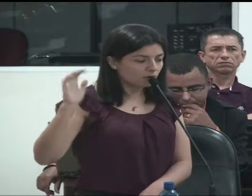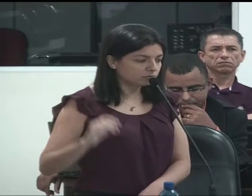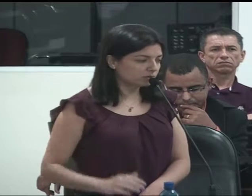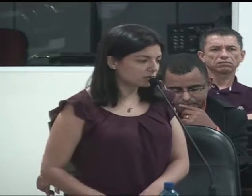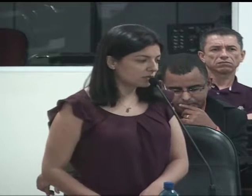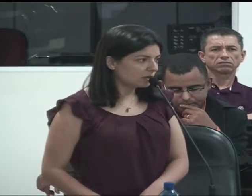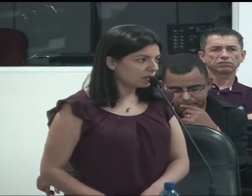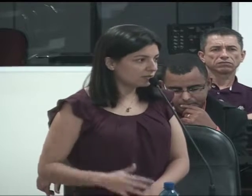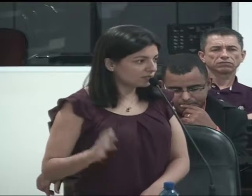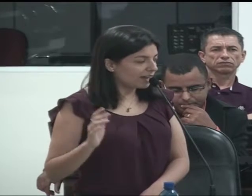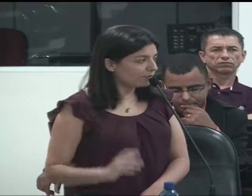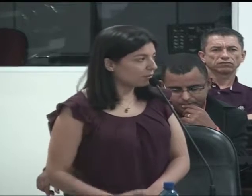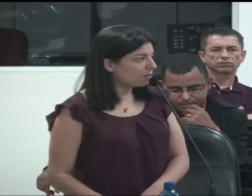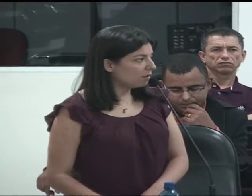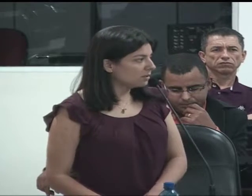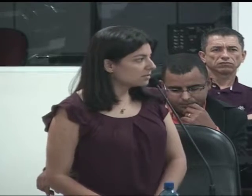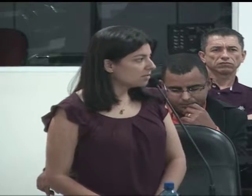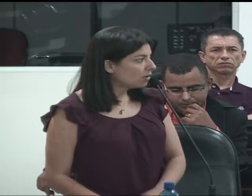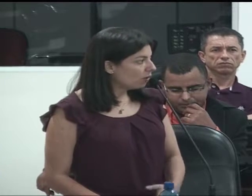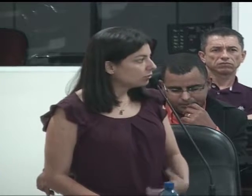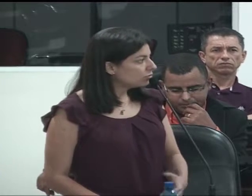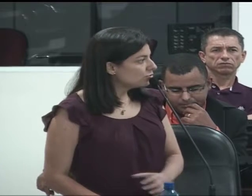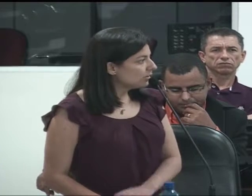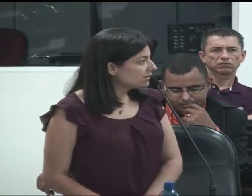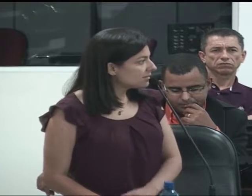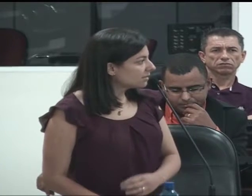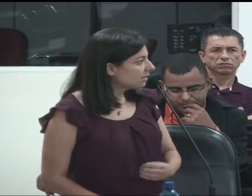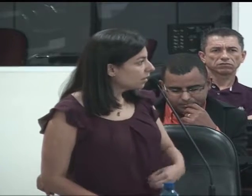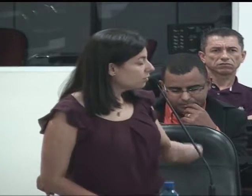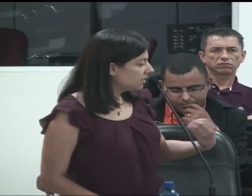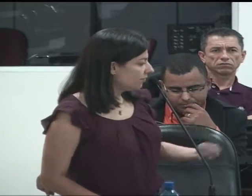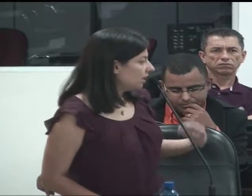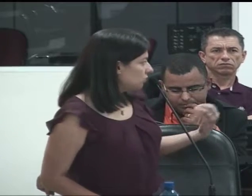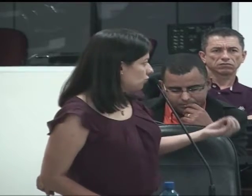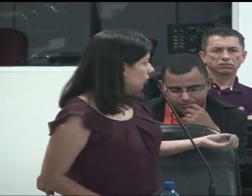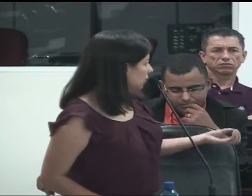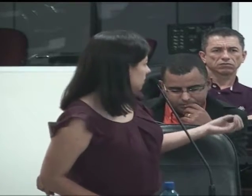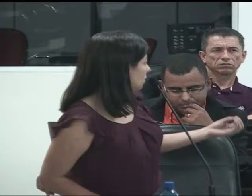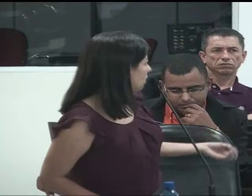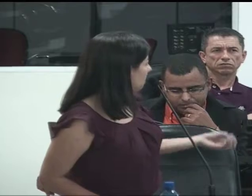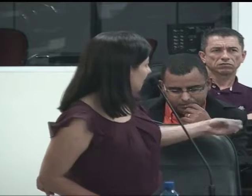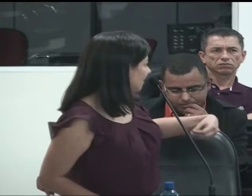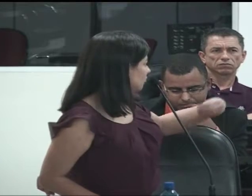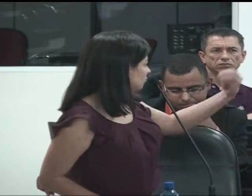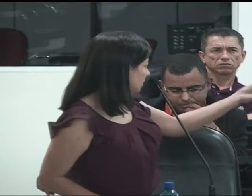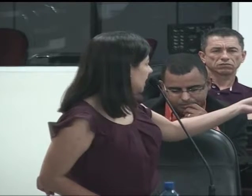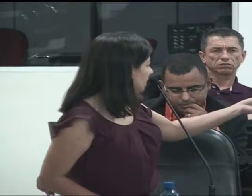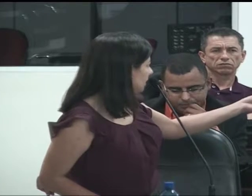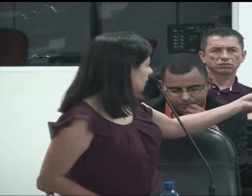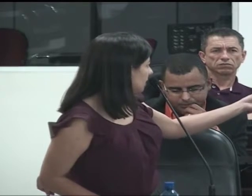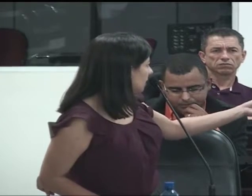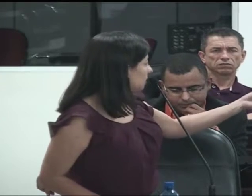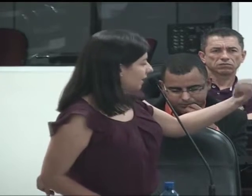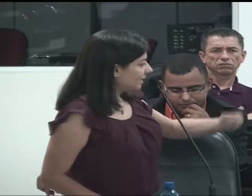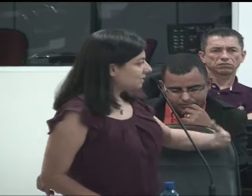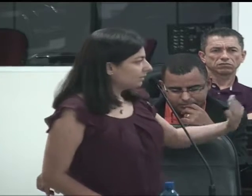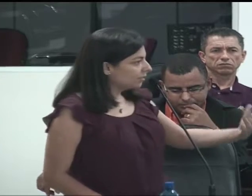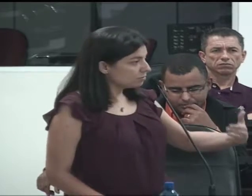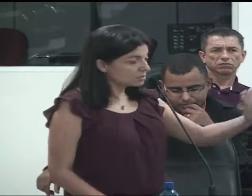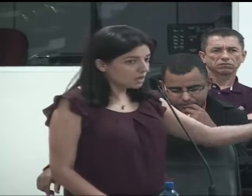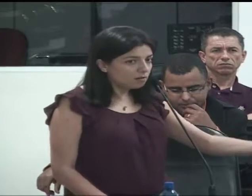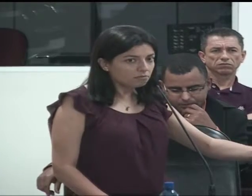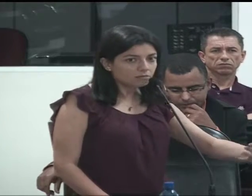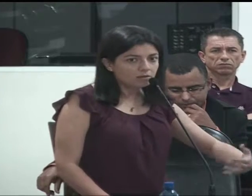entre outros, Luiz Flávio Gomes, outros juristas que, inclusive, questionam se não houve prática de crime pela questão